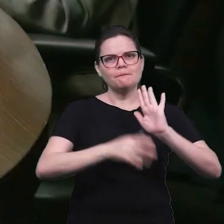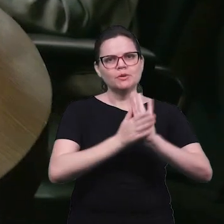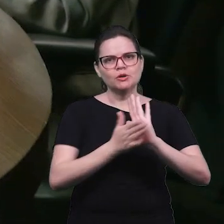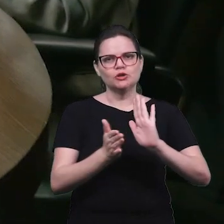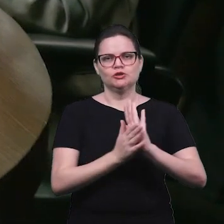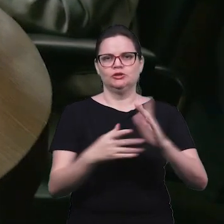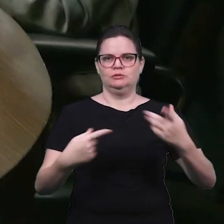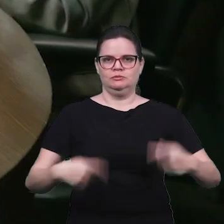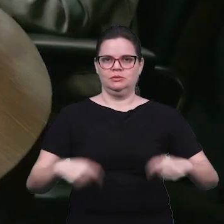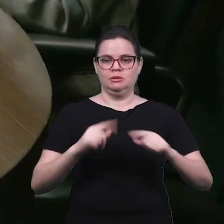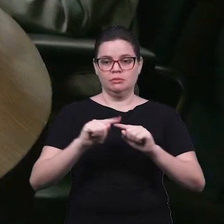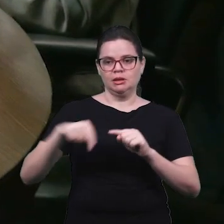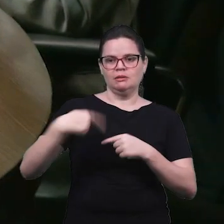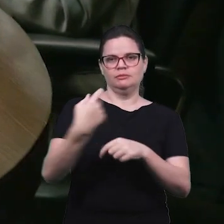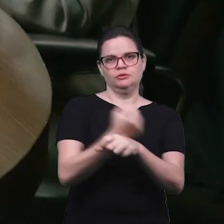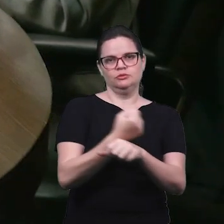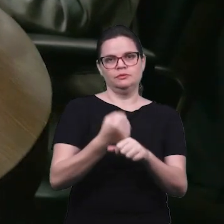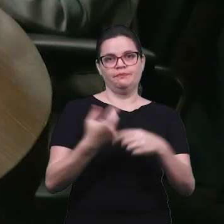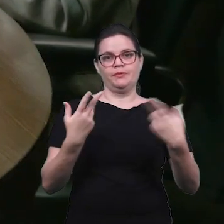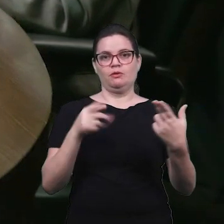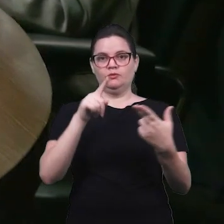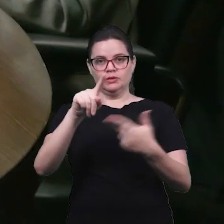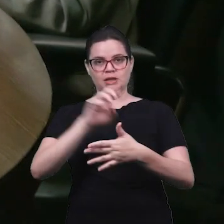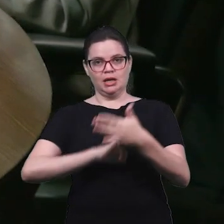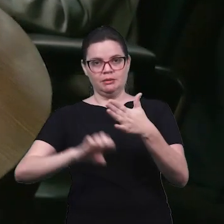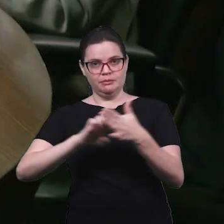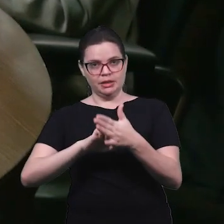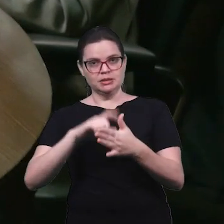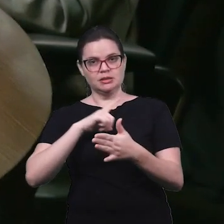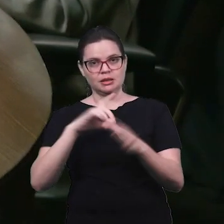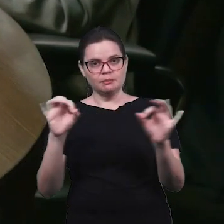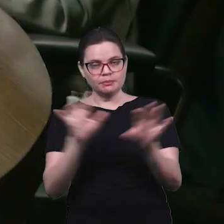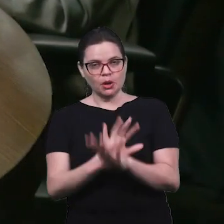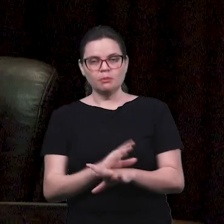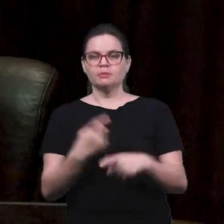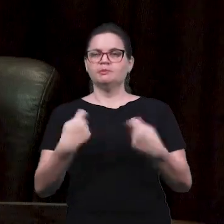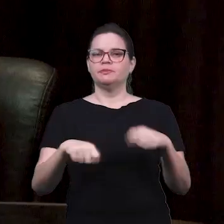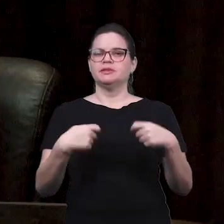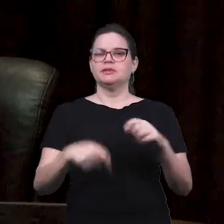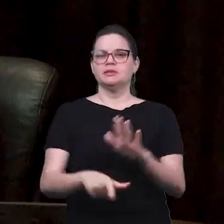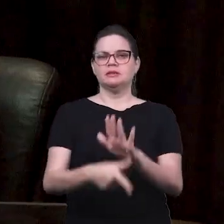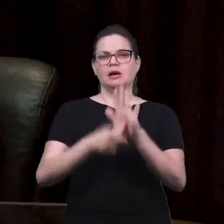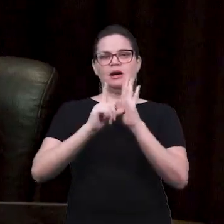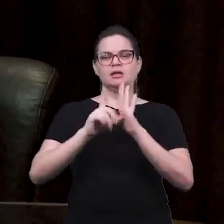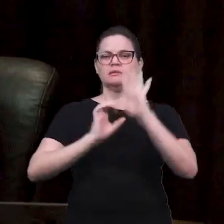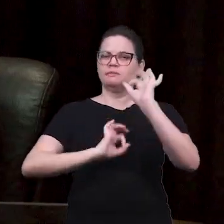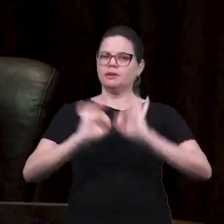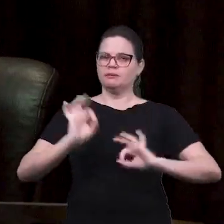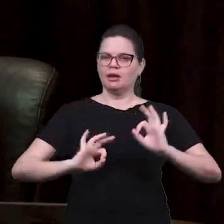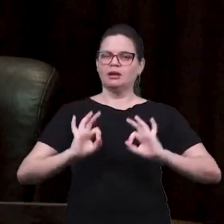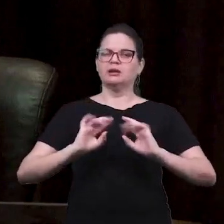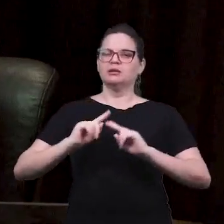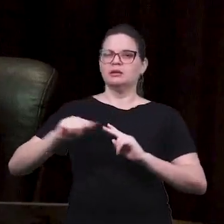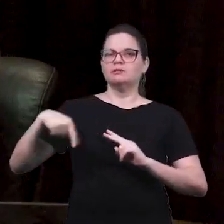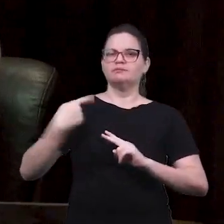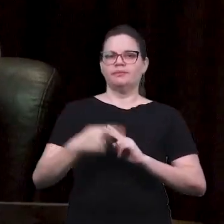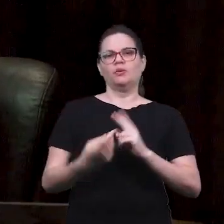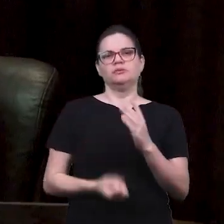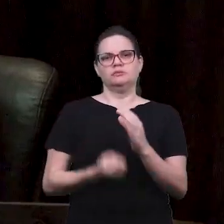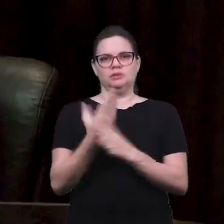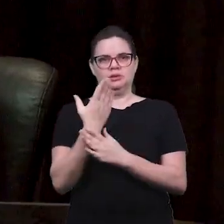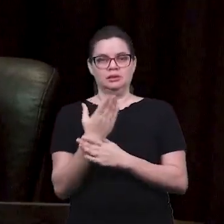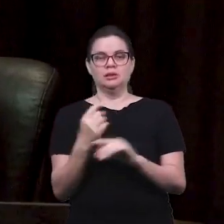Então, você vai ter um negócio próprio, você tem que se preparar, primeira coisa. Agora, isso aí, feito faz, nós não vamos entrar nessa área, porque você